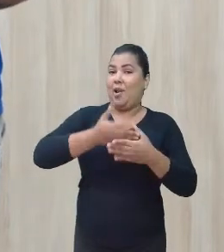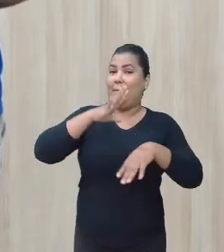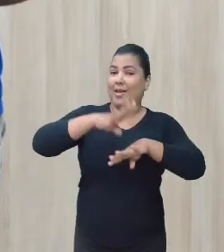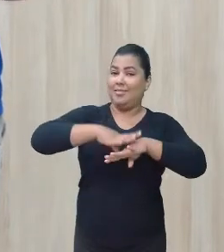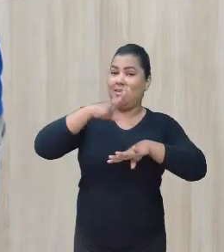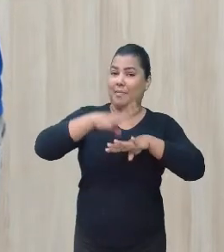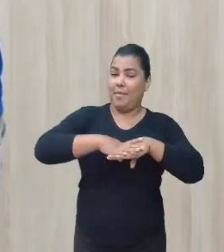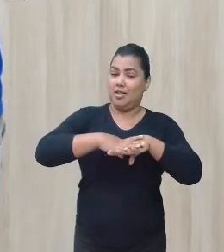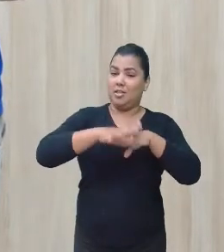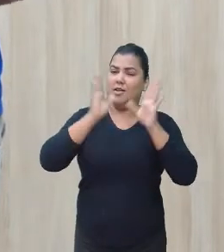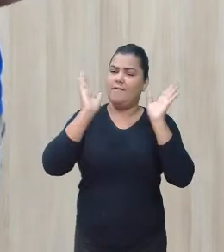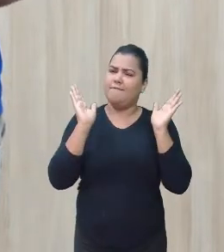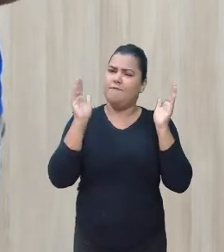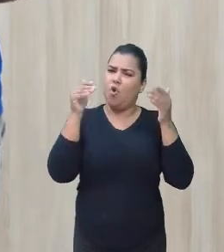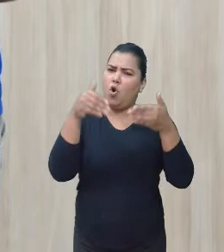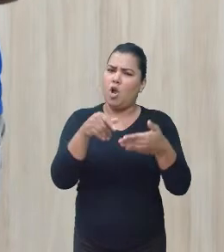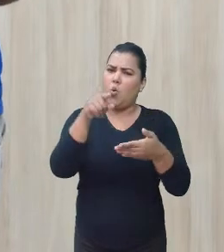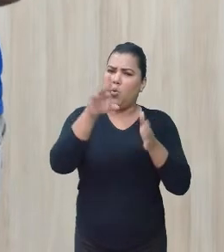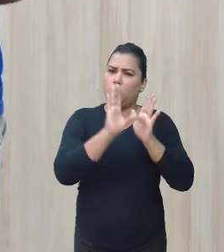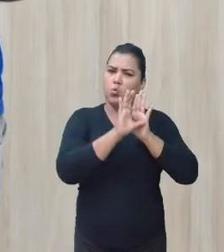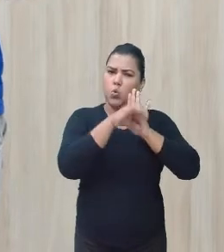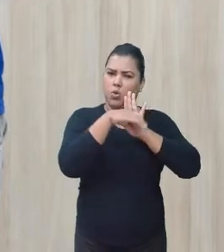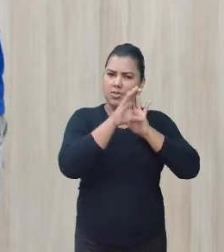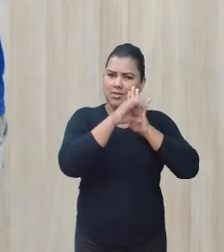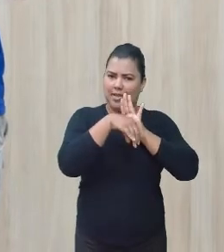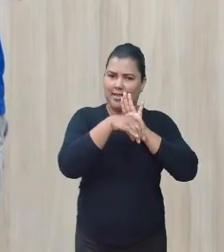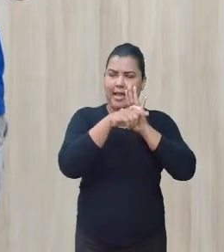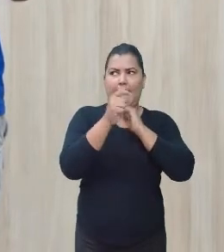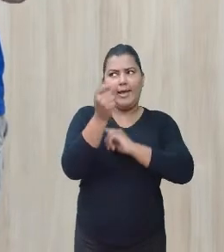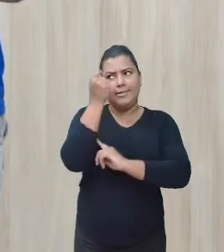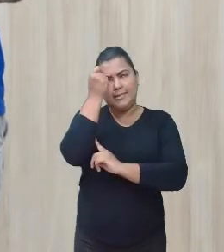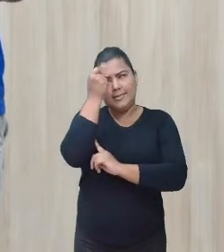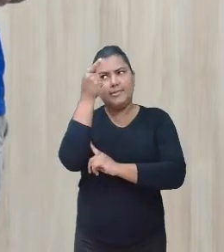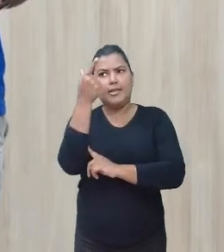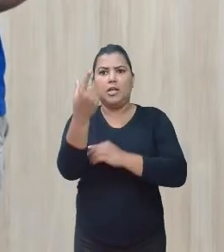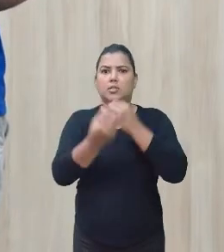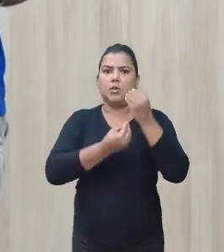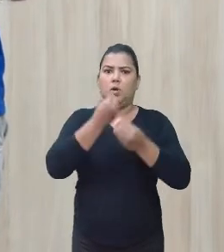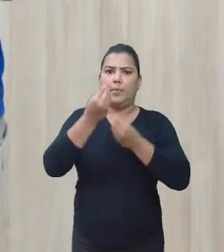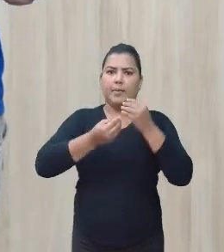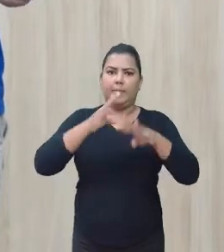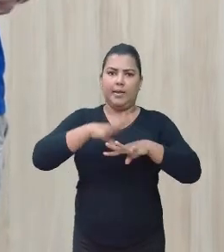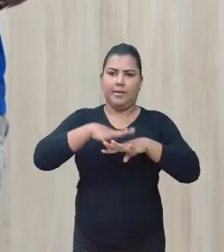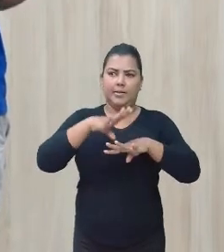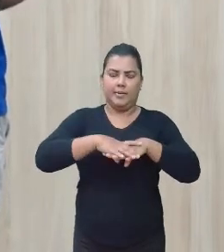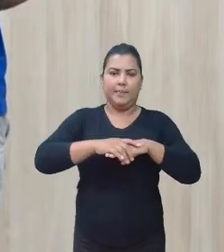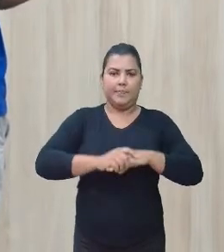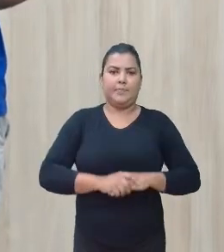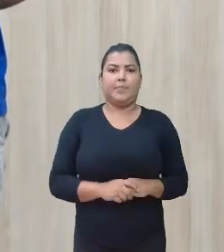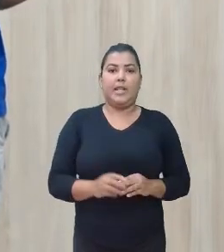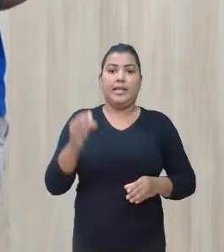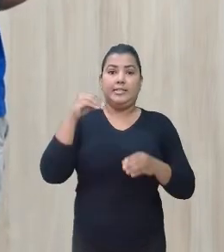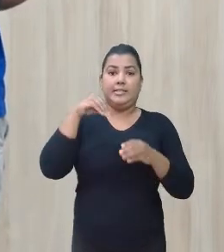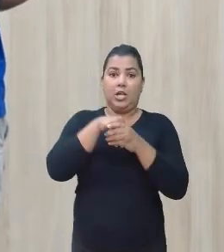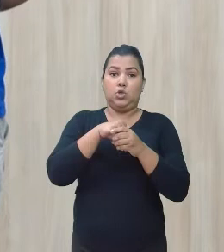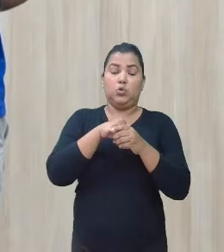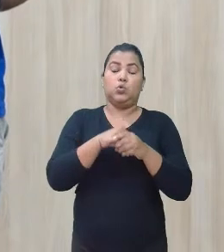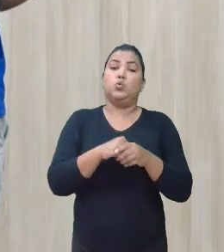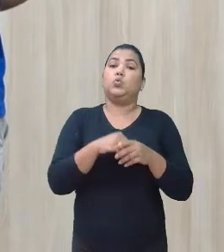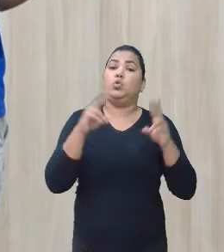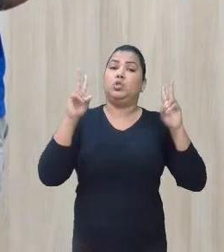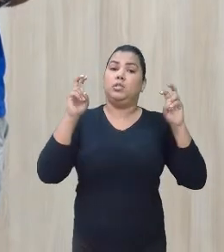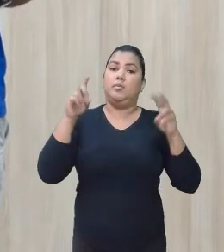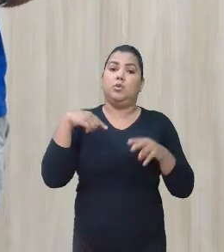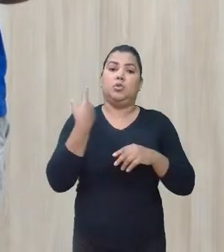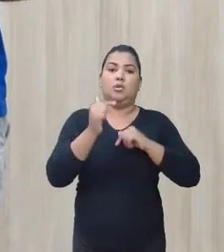estar dando uma ênfase maior aos conceitos, às ideias matemáticas que estão por trás dos temas que a gente vai trabalhar nas aulas,